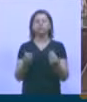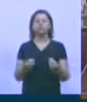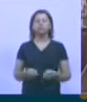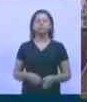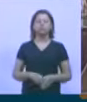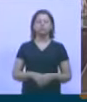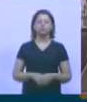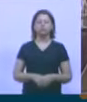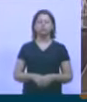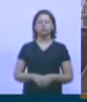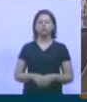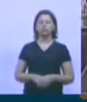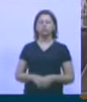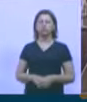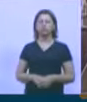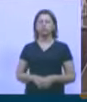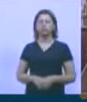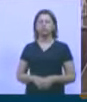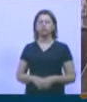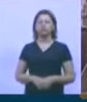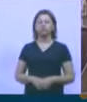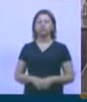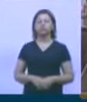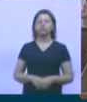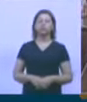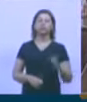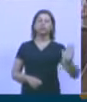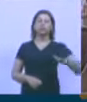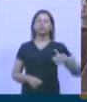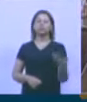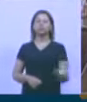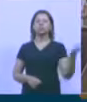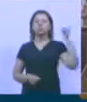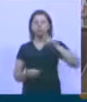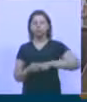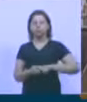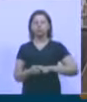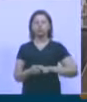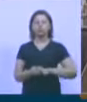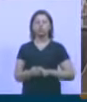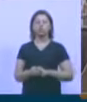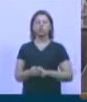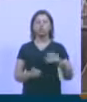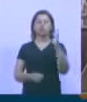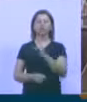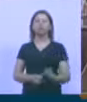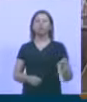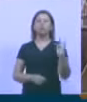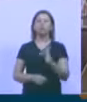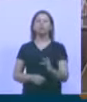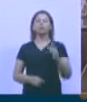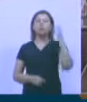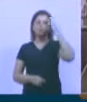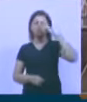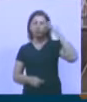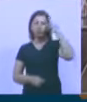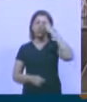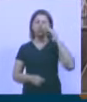exclusive college, University College. E quando eles vieram para essa universidade para fazer esse retiro, uma universidade